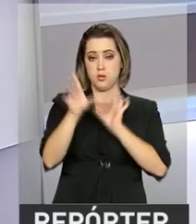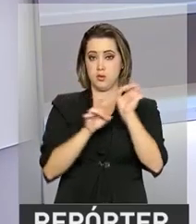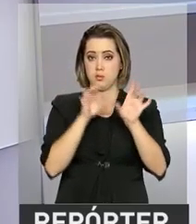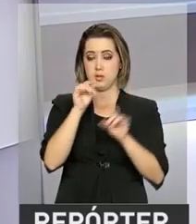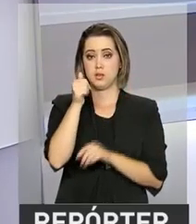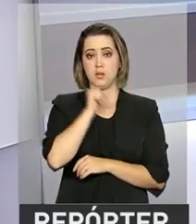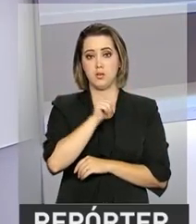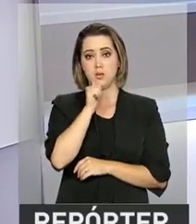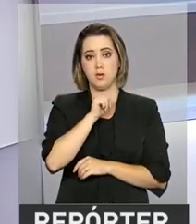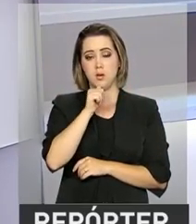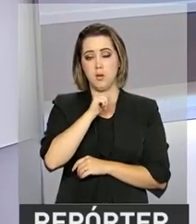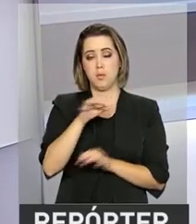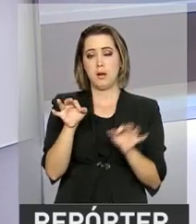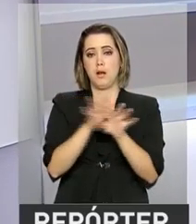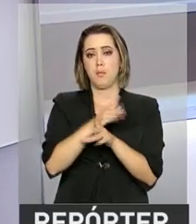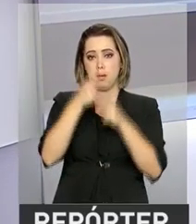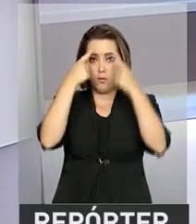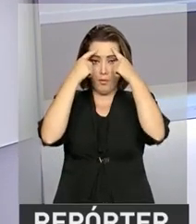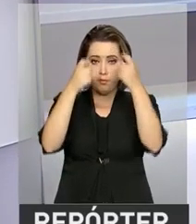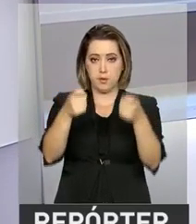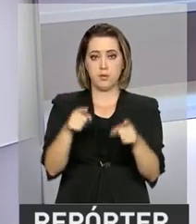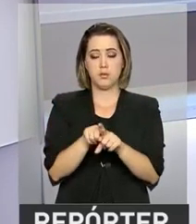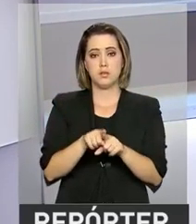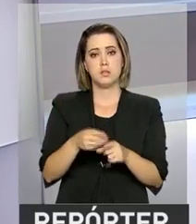está o combate à violência e o